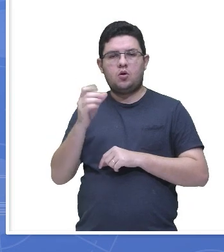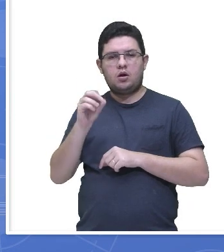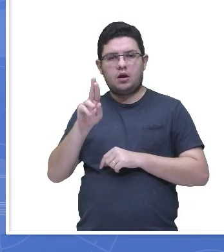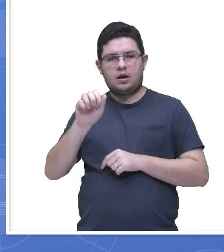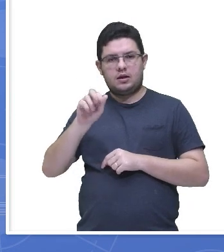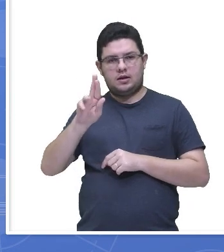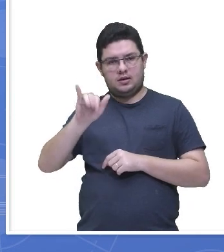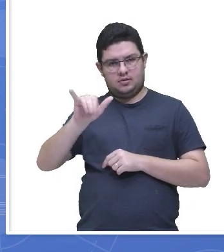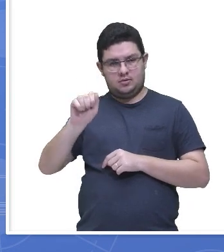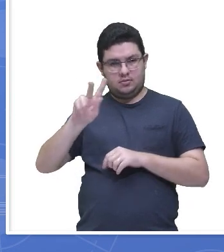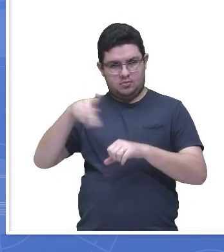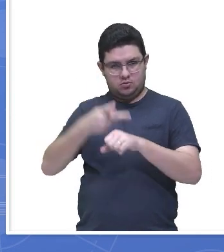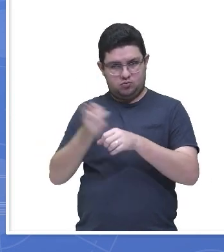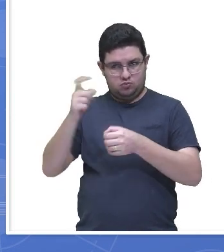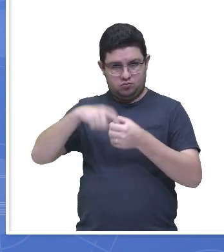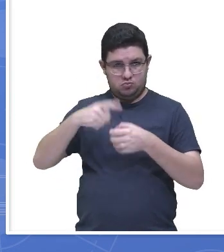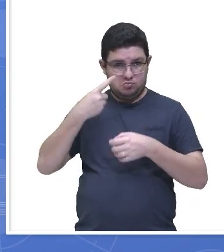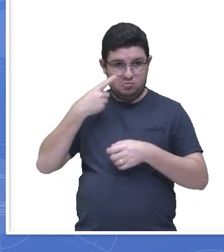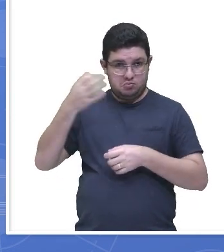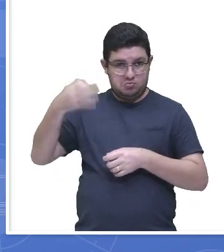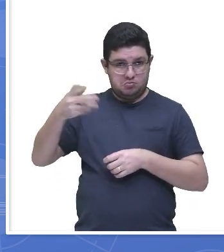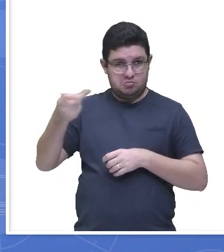estarei de volta com vocês para a resposta.